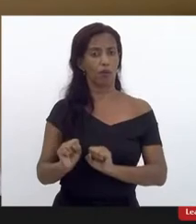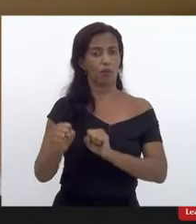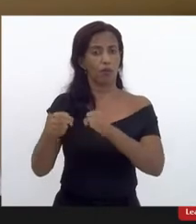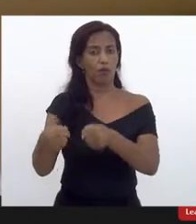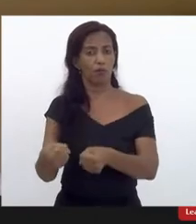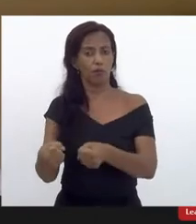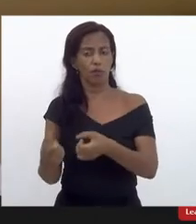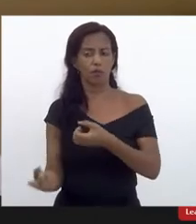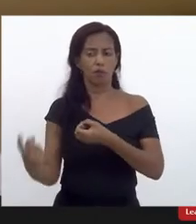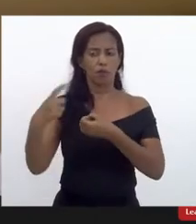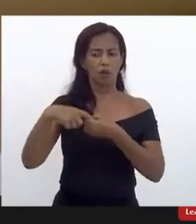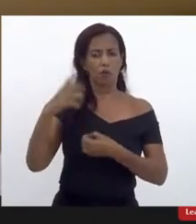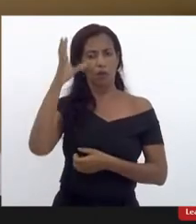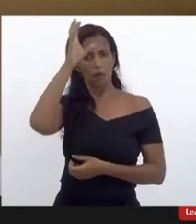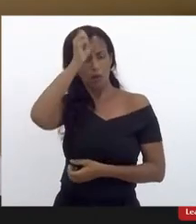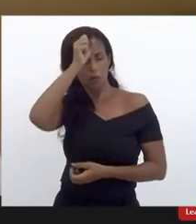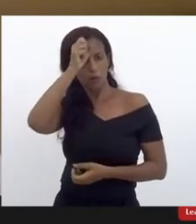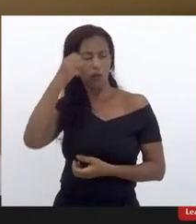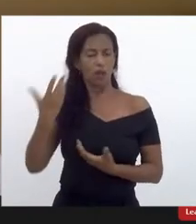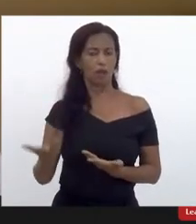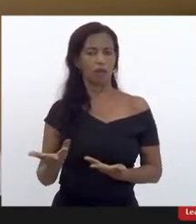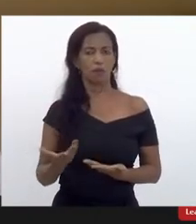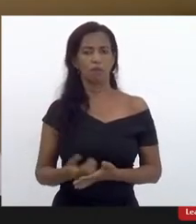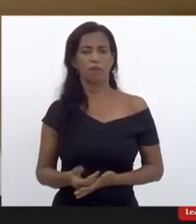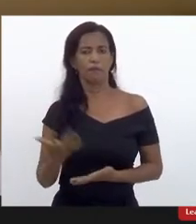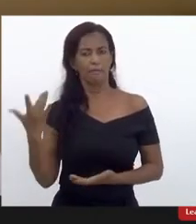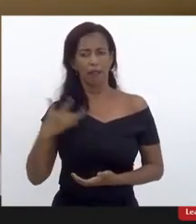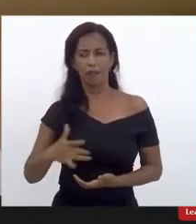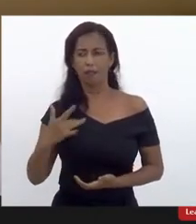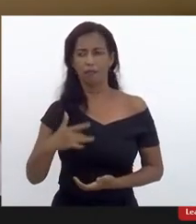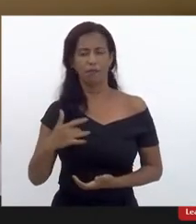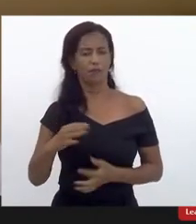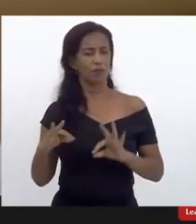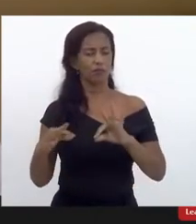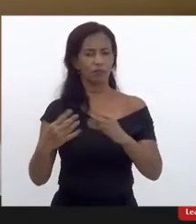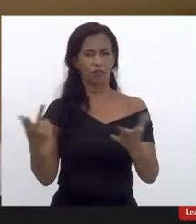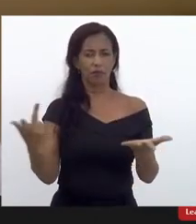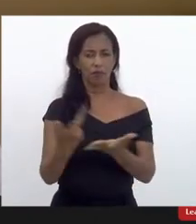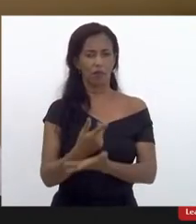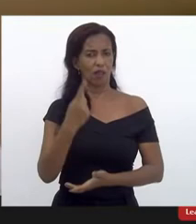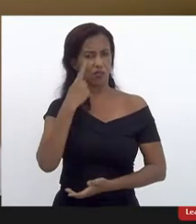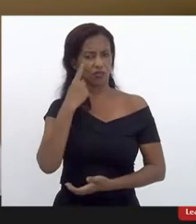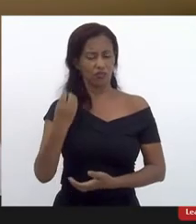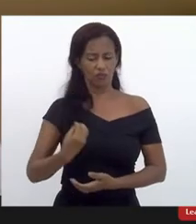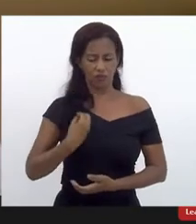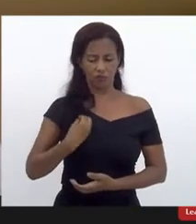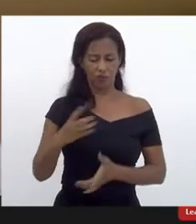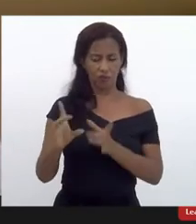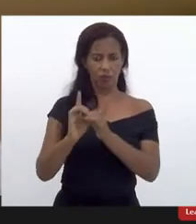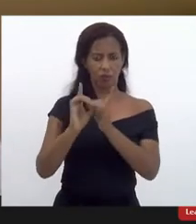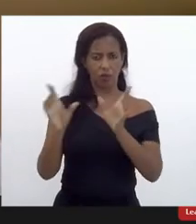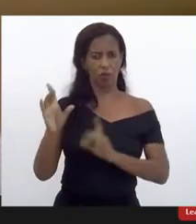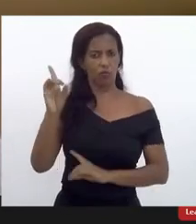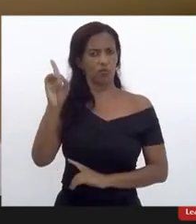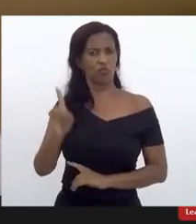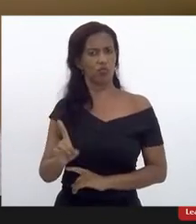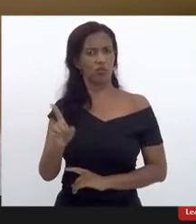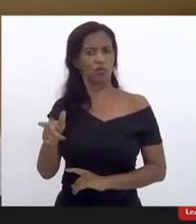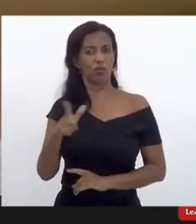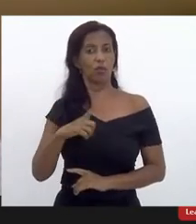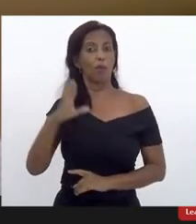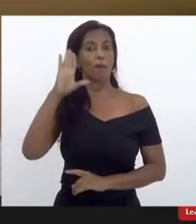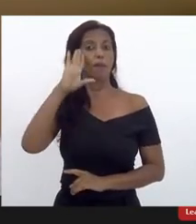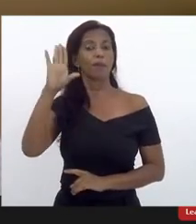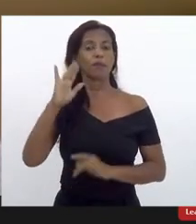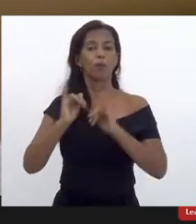para a recuperação da aprendizagem. Então, assim, é lamentável que a gente vive um Estado democrático de direito em que há o princípio